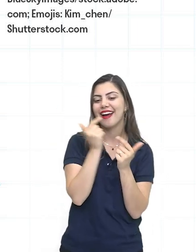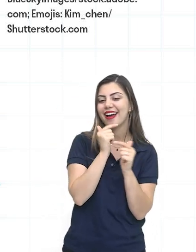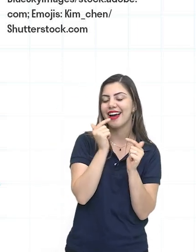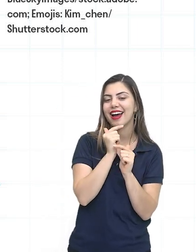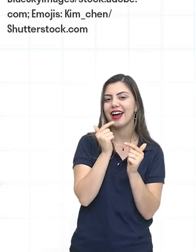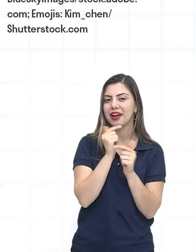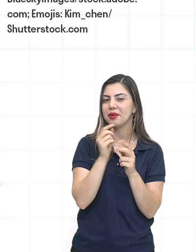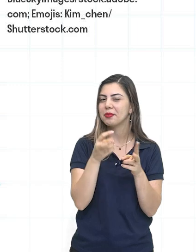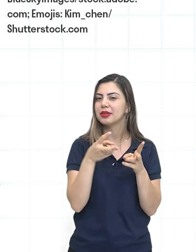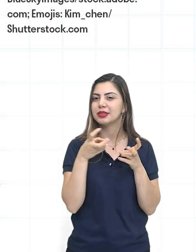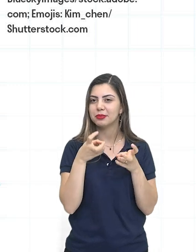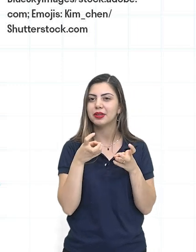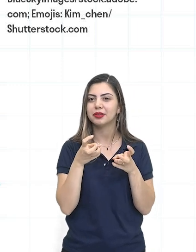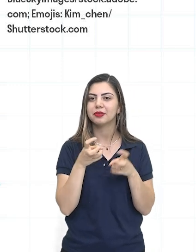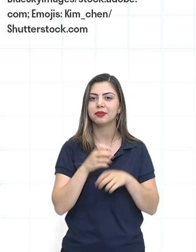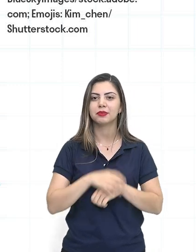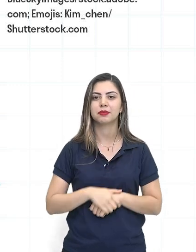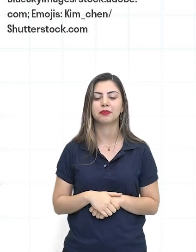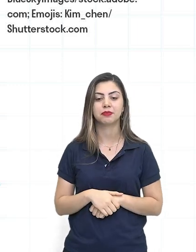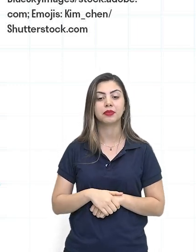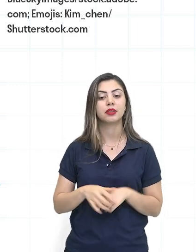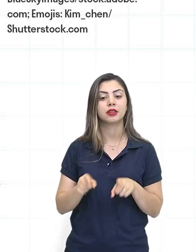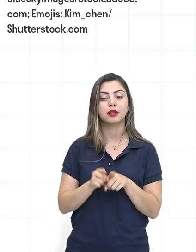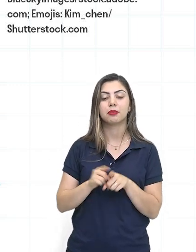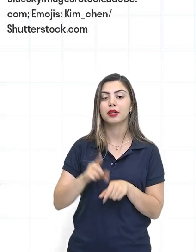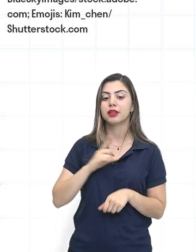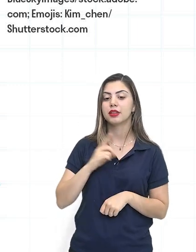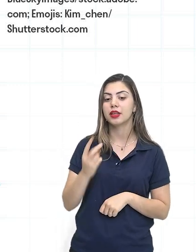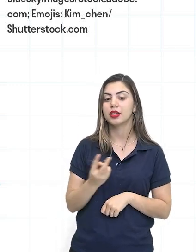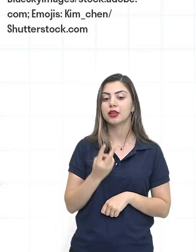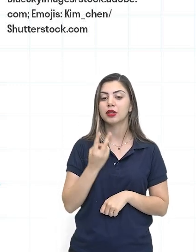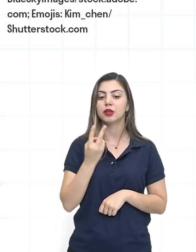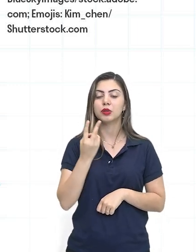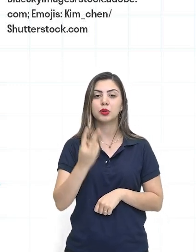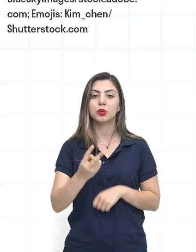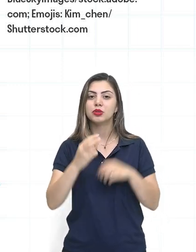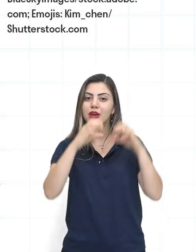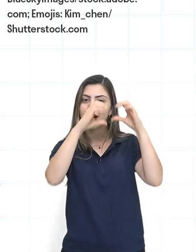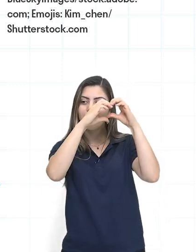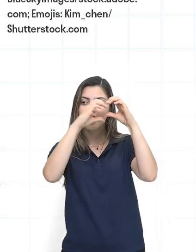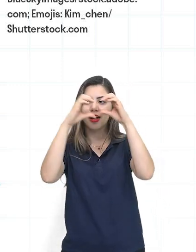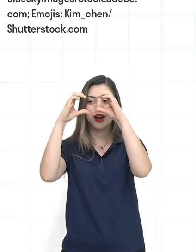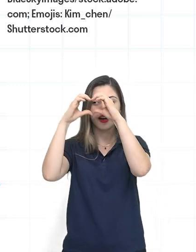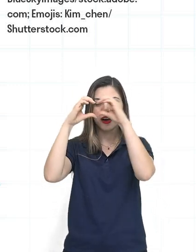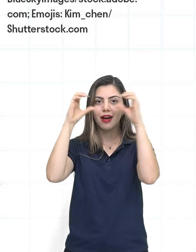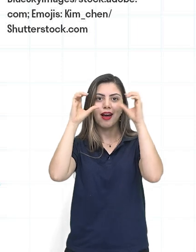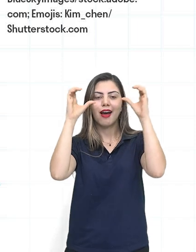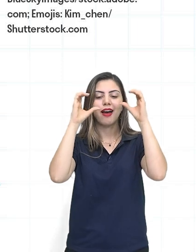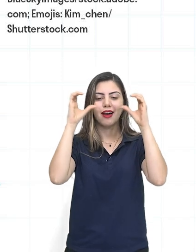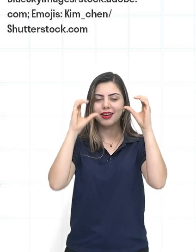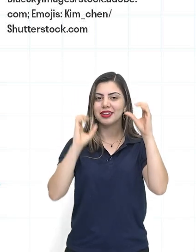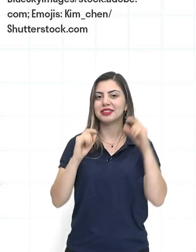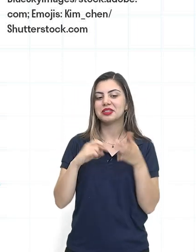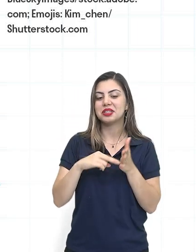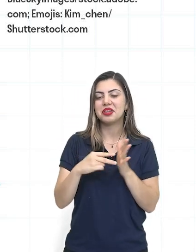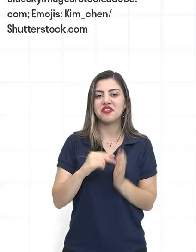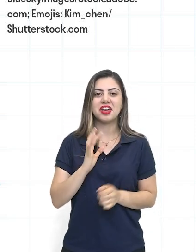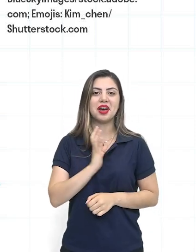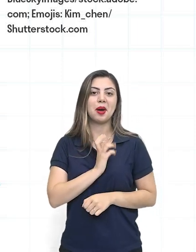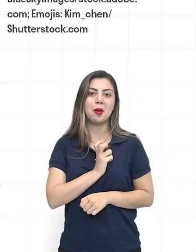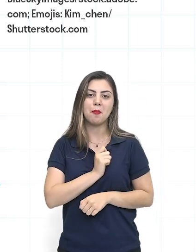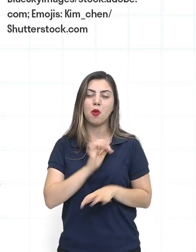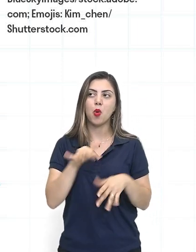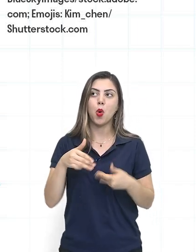com a boca mais aberta, né? Com os dois olhinhos, os dois coraçõezinhos aí, de que está sentindo amor, ou